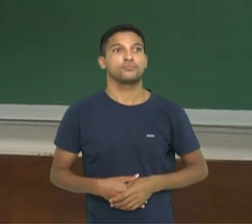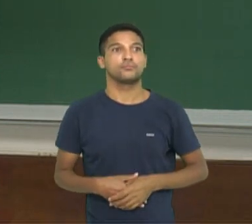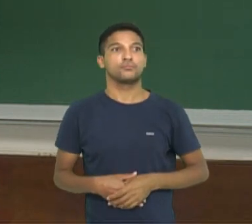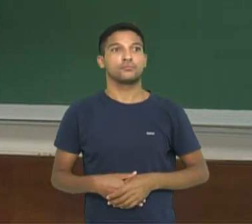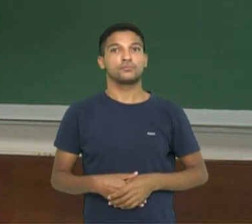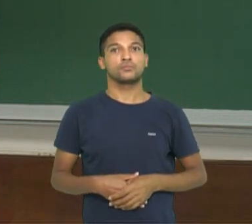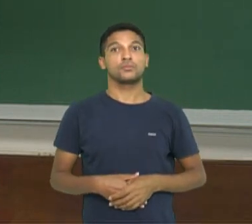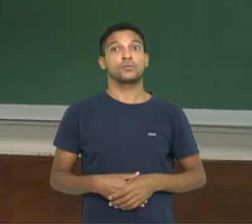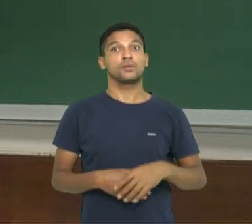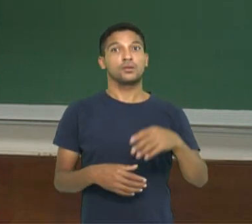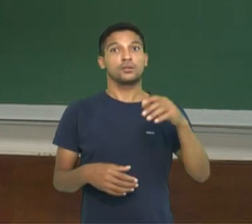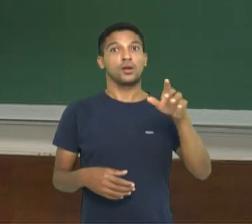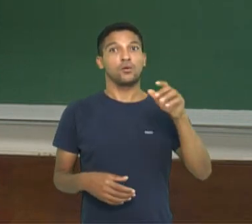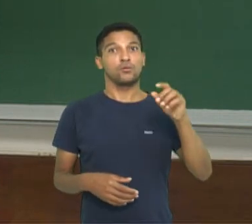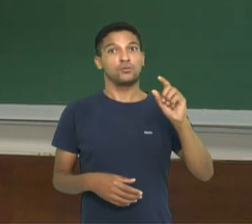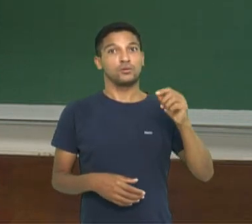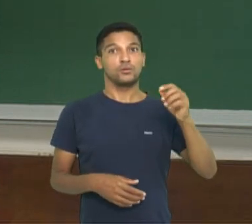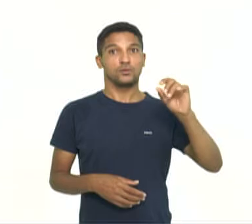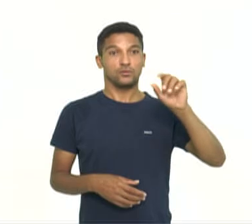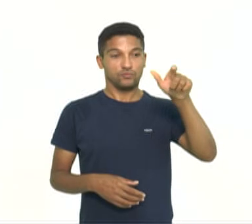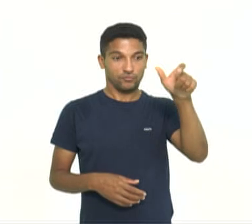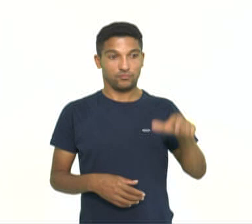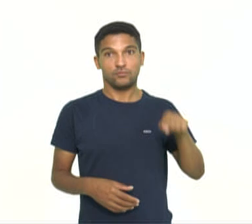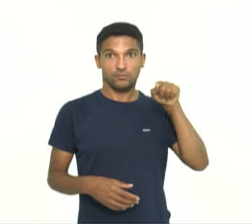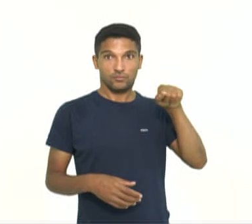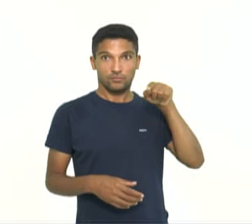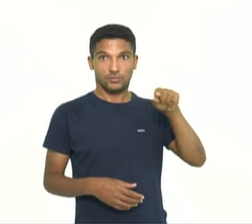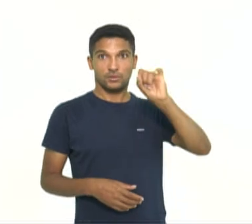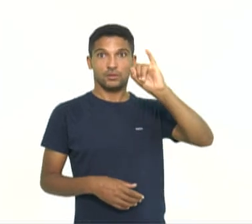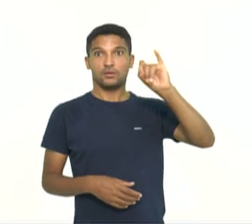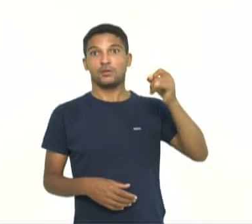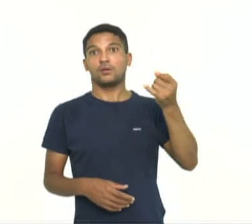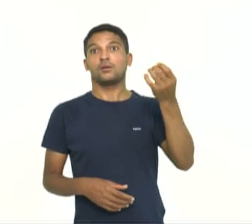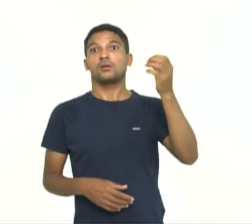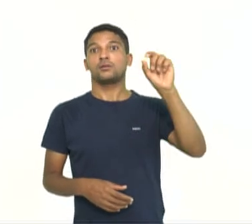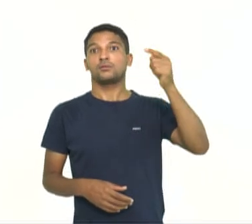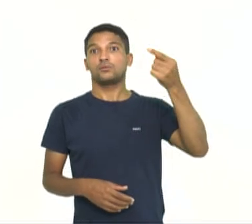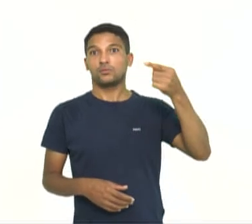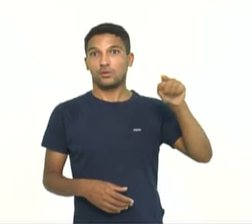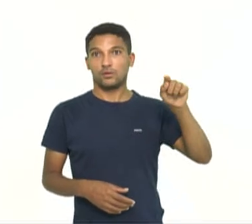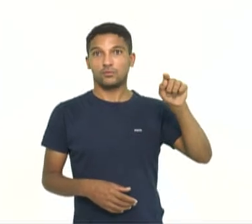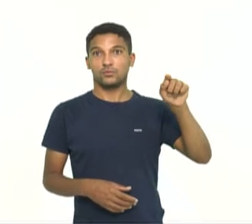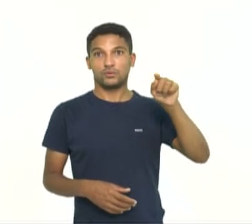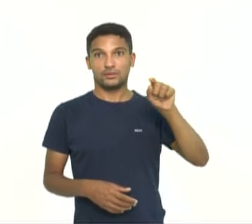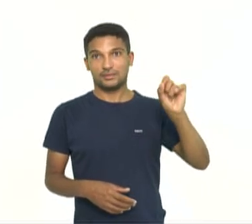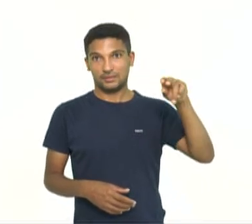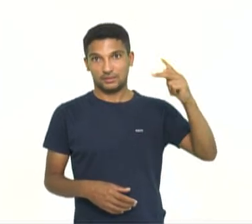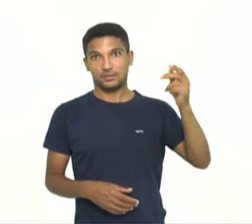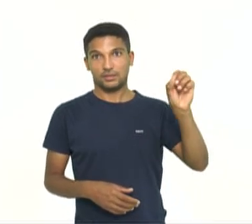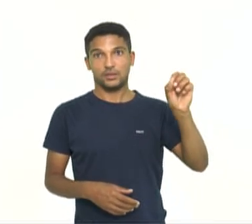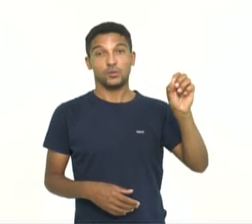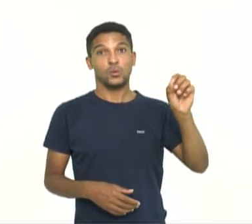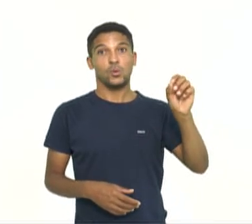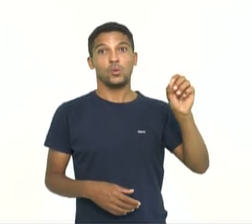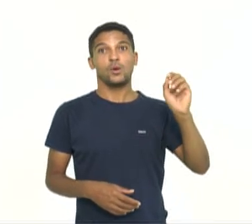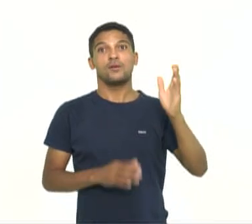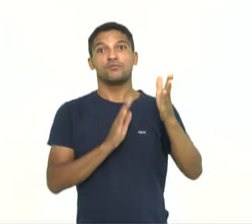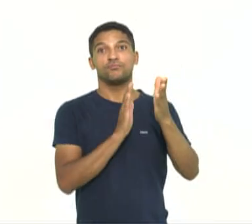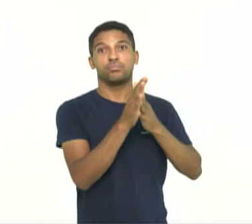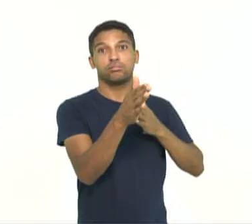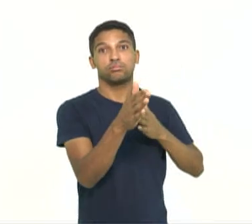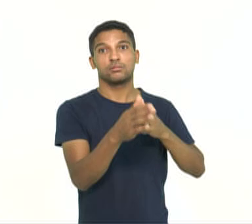frase? Retoma para a gente ver. Então, olhem lá. Joãozinho saiu logo. Saiu, pessoal, o verbo sair, portanto,